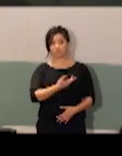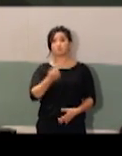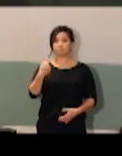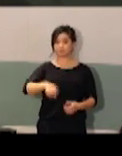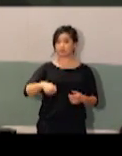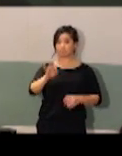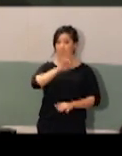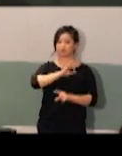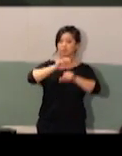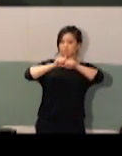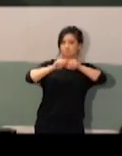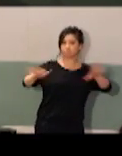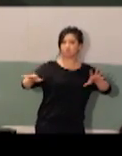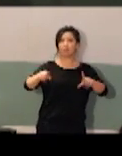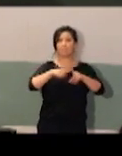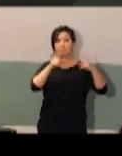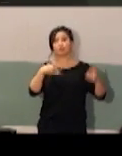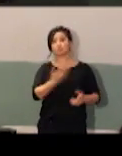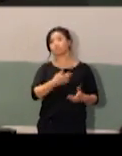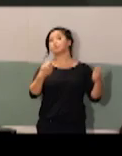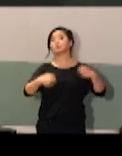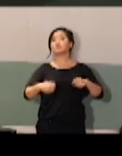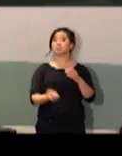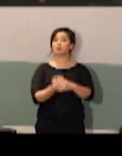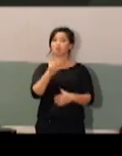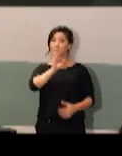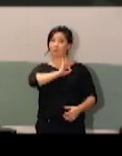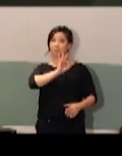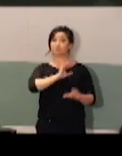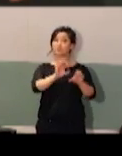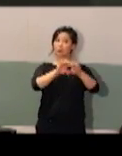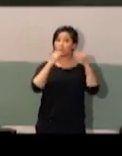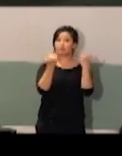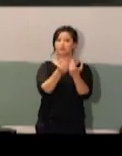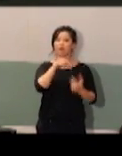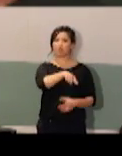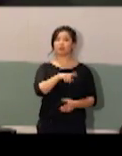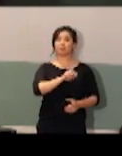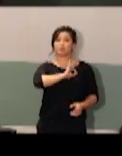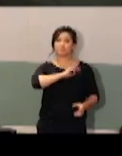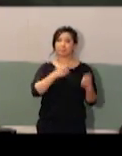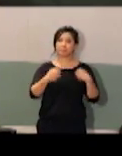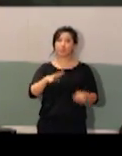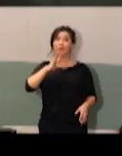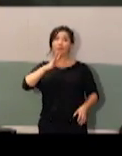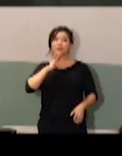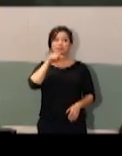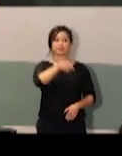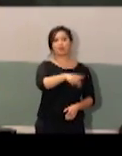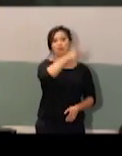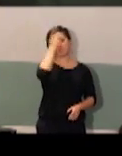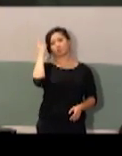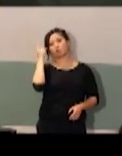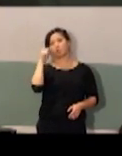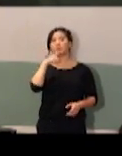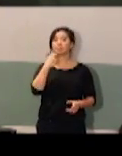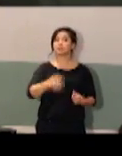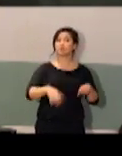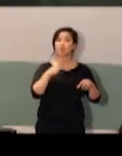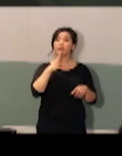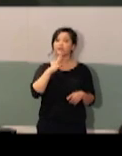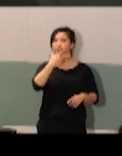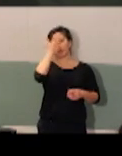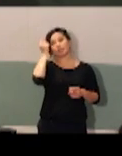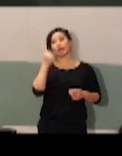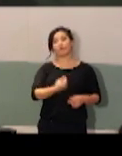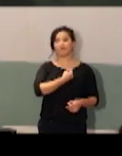nós precisamos de uma polícia comunitária, uma polícia que conheça o nome das pessoas naquela região, naquela quadra, para que possa realmente